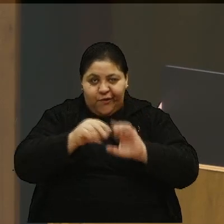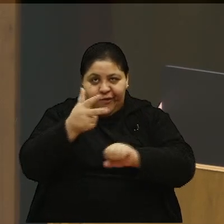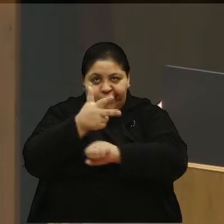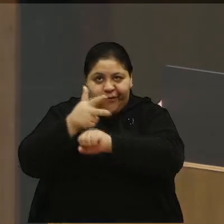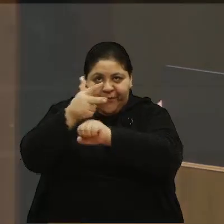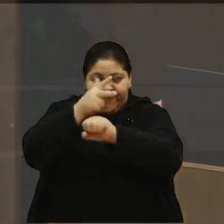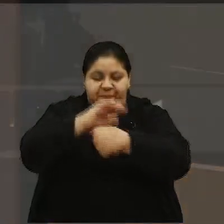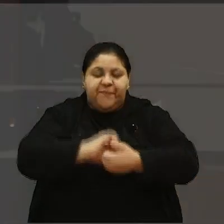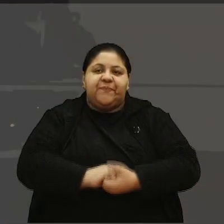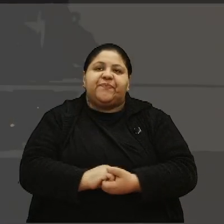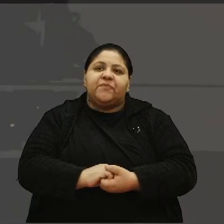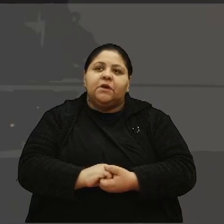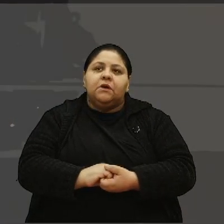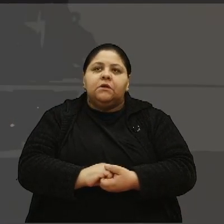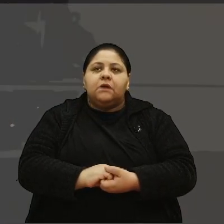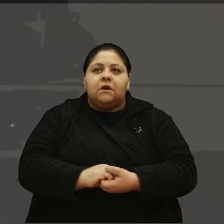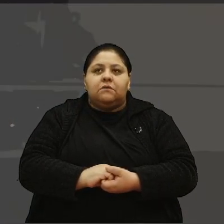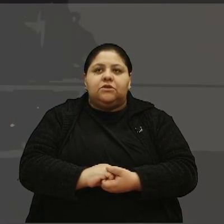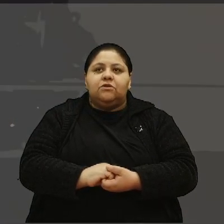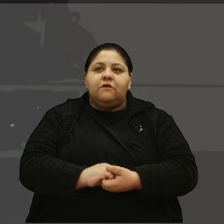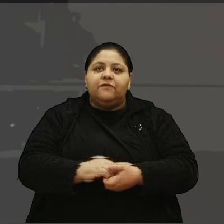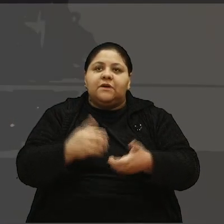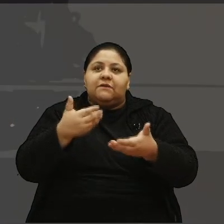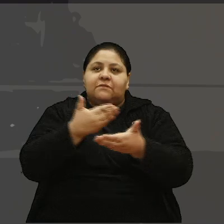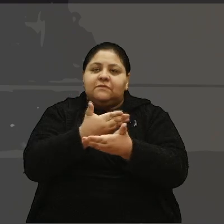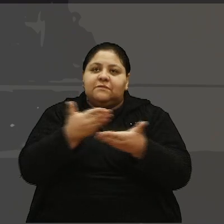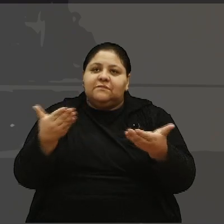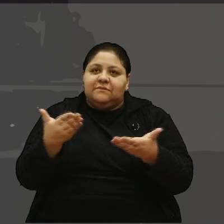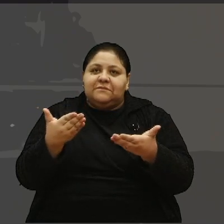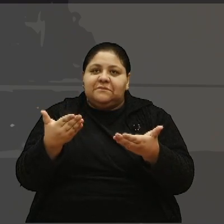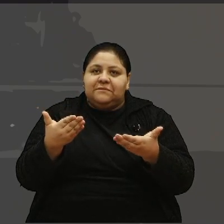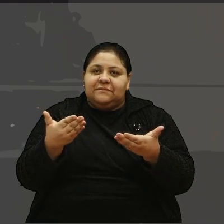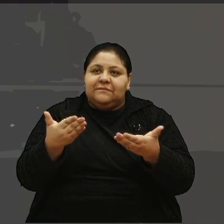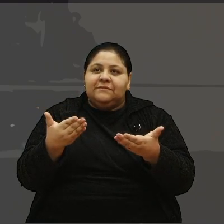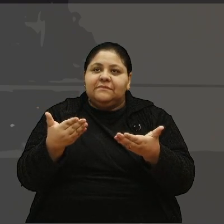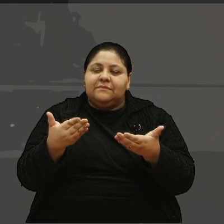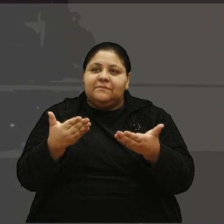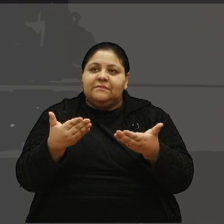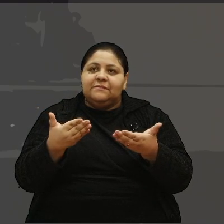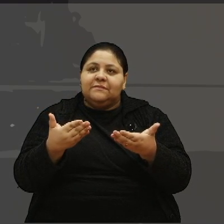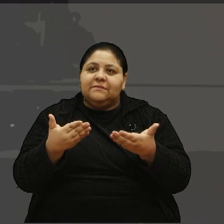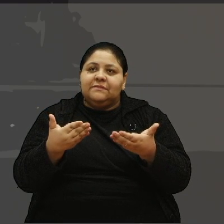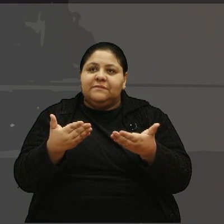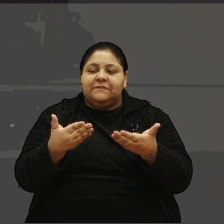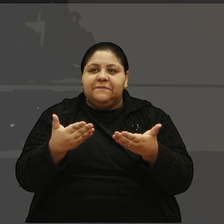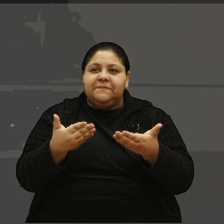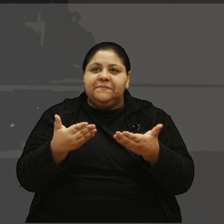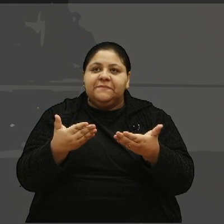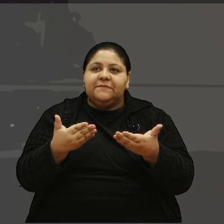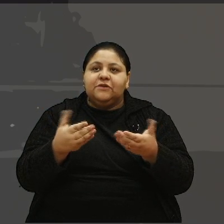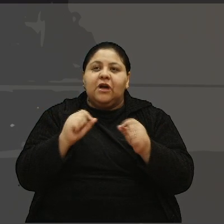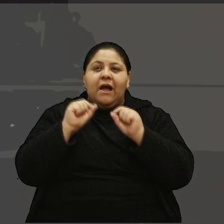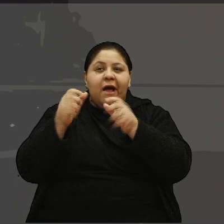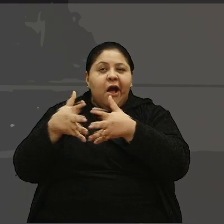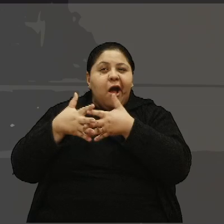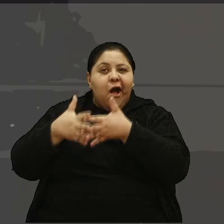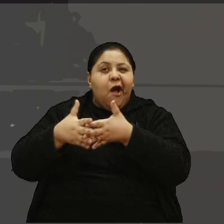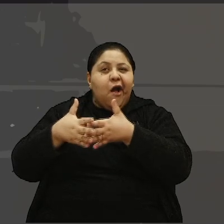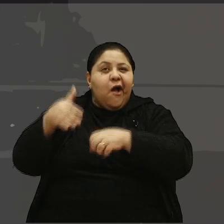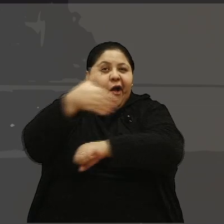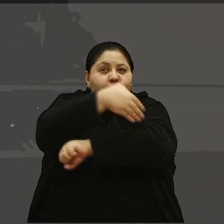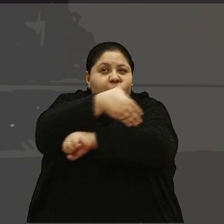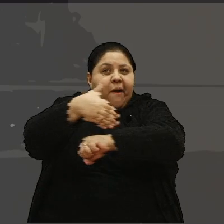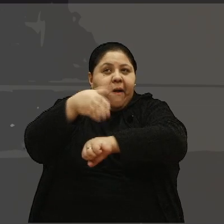Então, senhoras e senhores, eu gostaria de apresentar aqui uma solução lá por aquele caos no trânsito que nós temos na